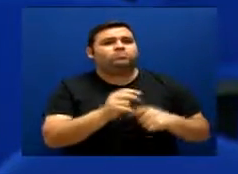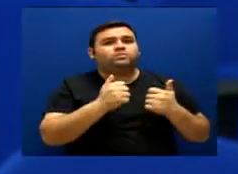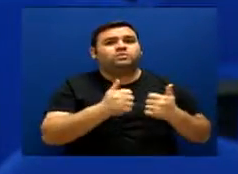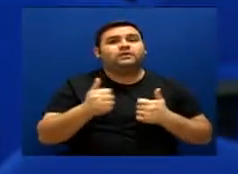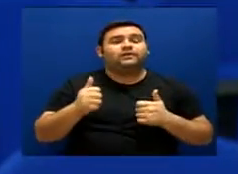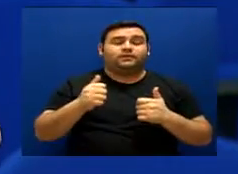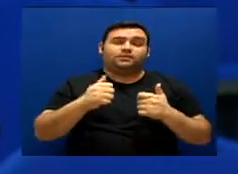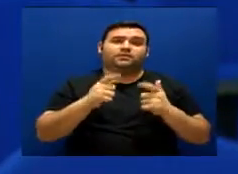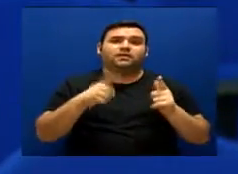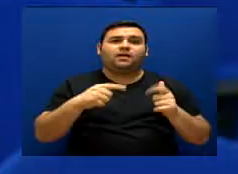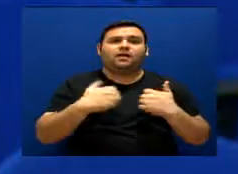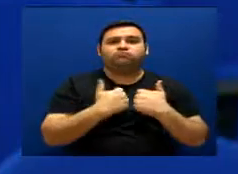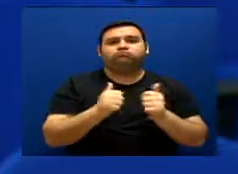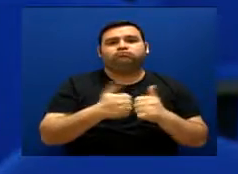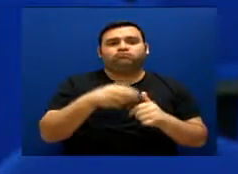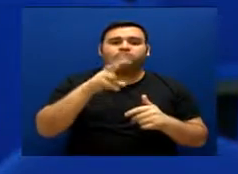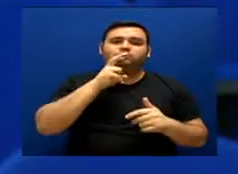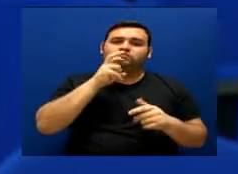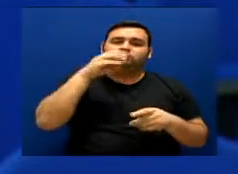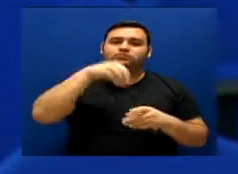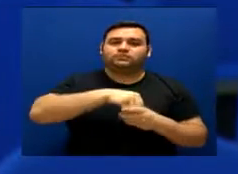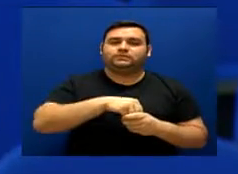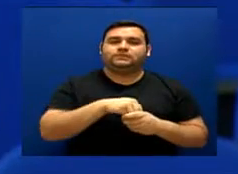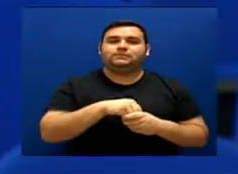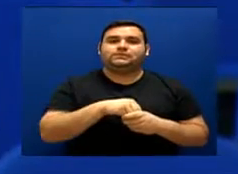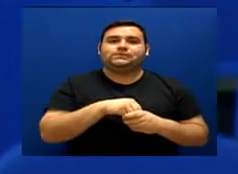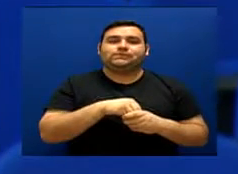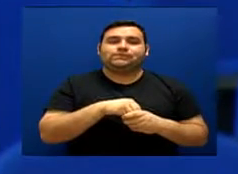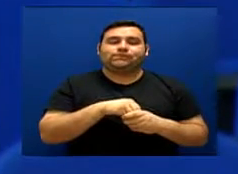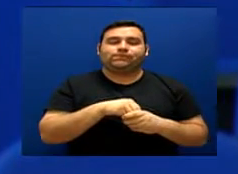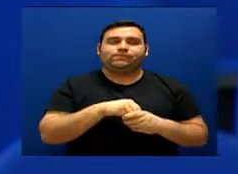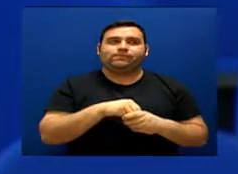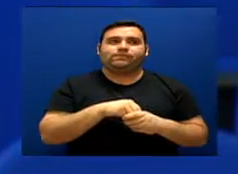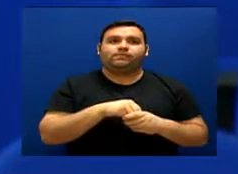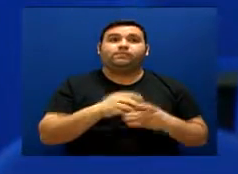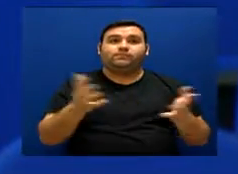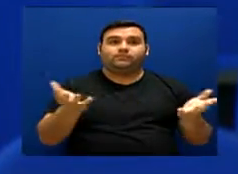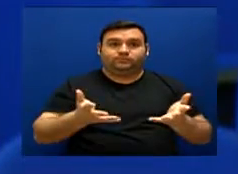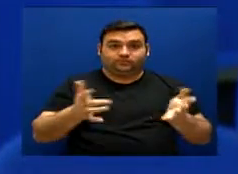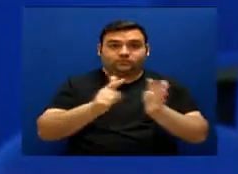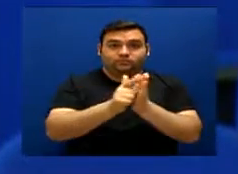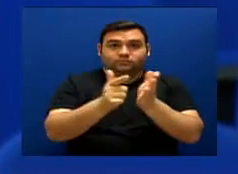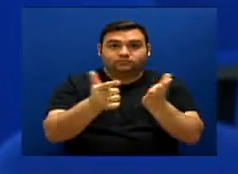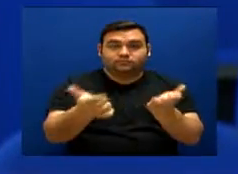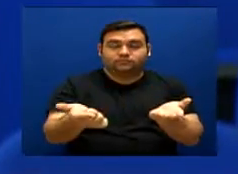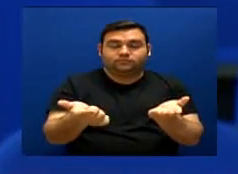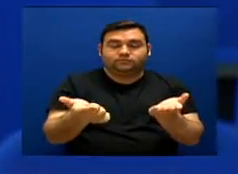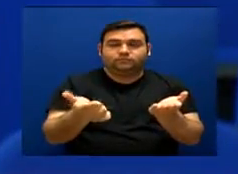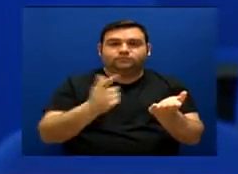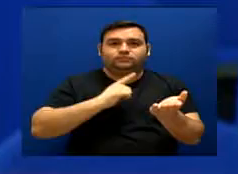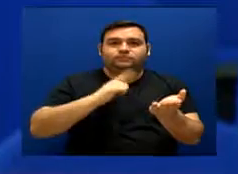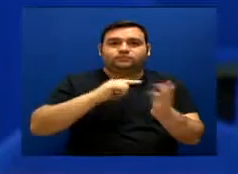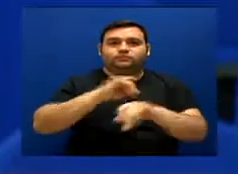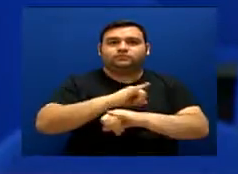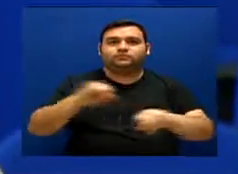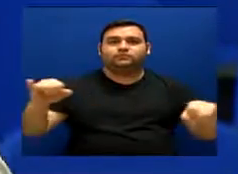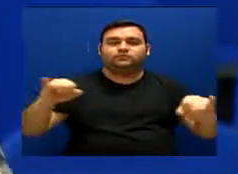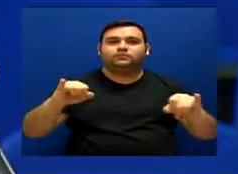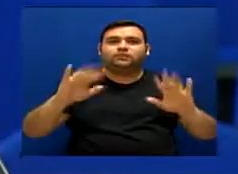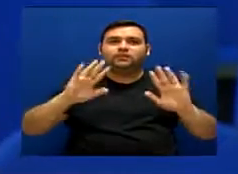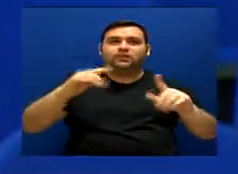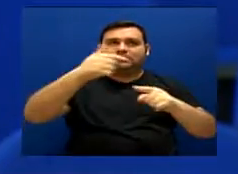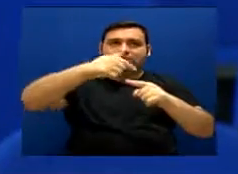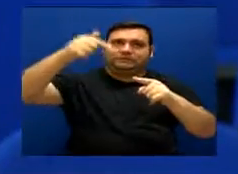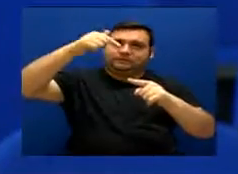no transporte público de Sorocaba. Nós tivemos, saiu no jornal, uma notícia já há